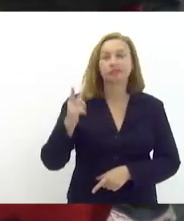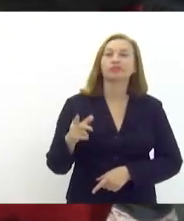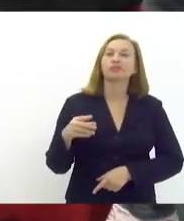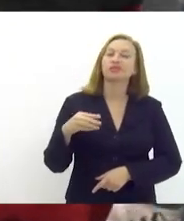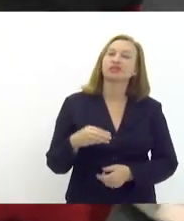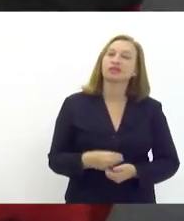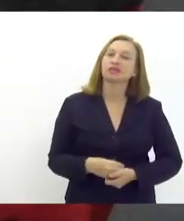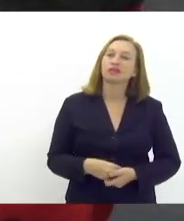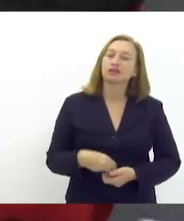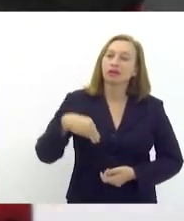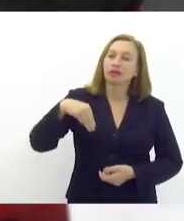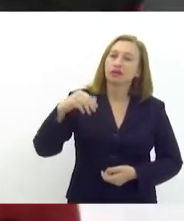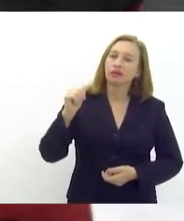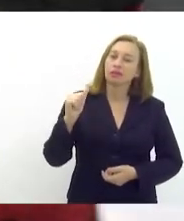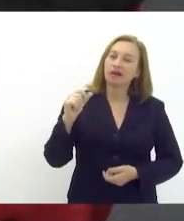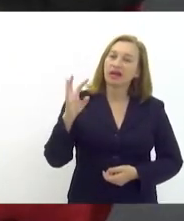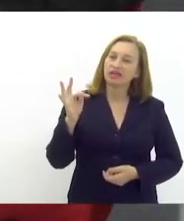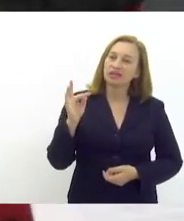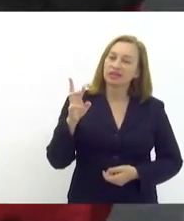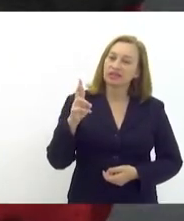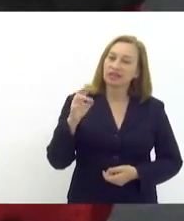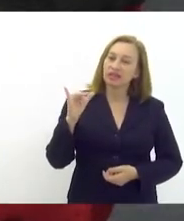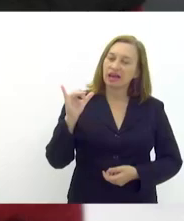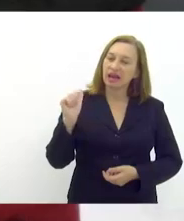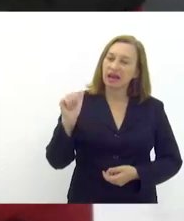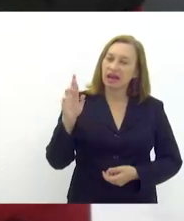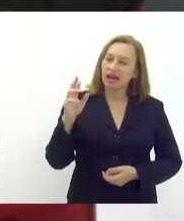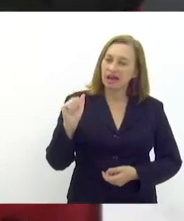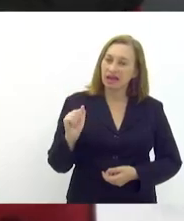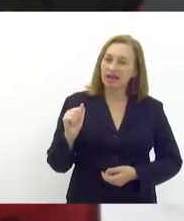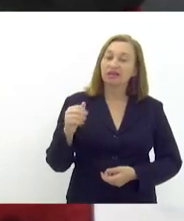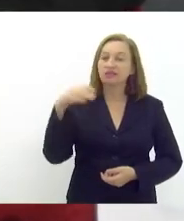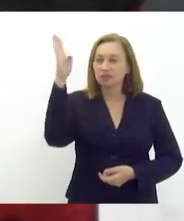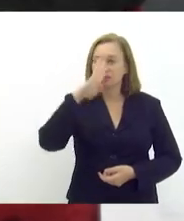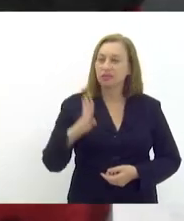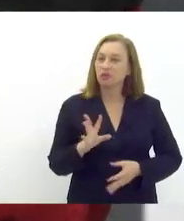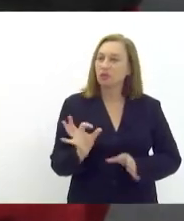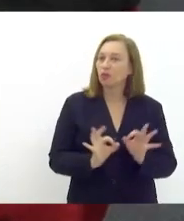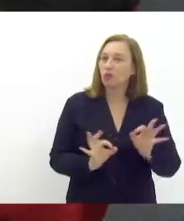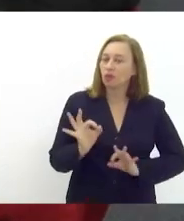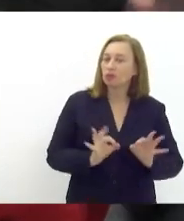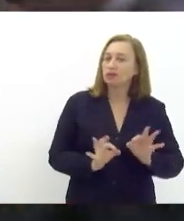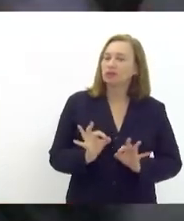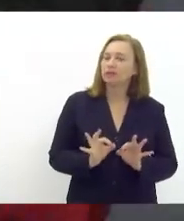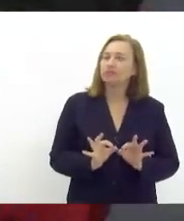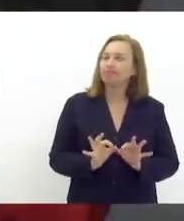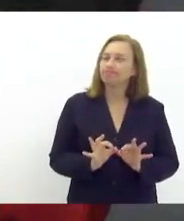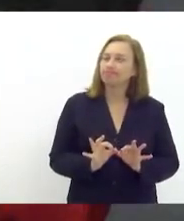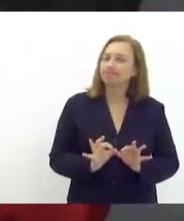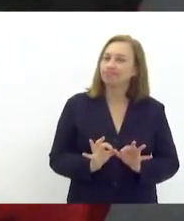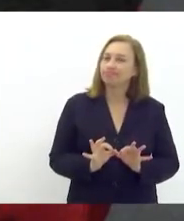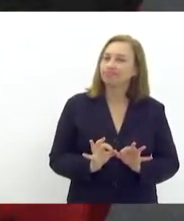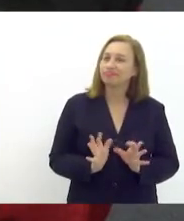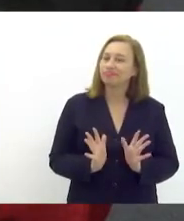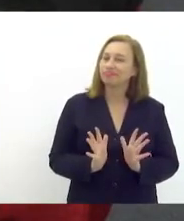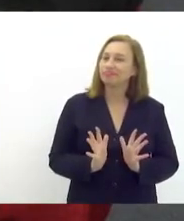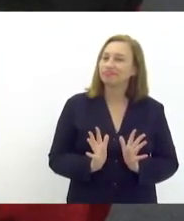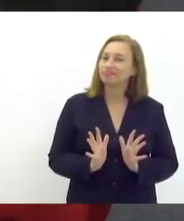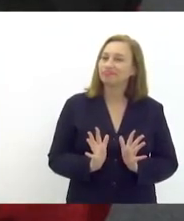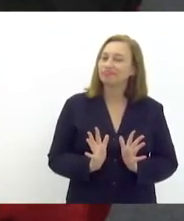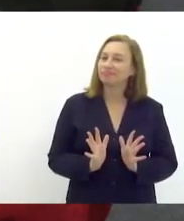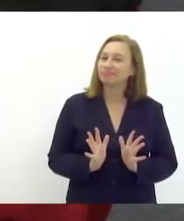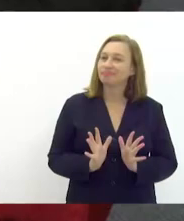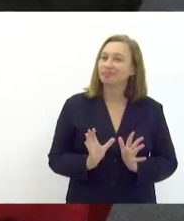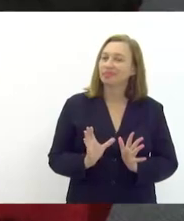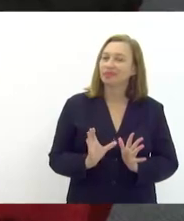matriarcas em especial no Brasil que organizam aí Sem dúvida nenhuma é o